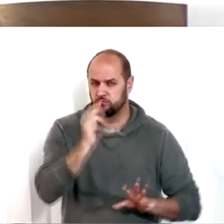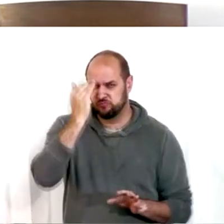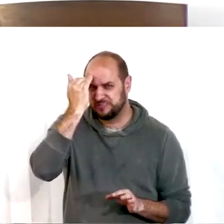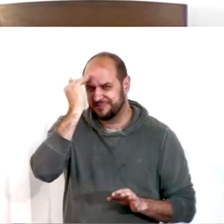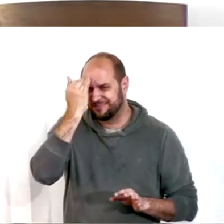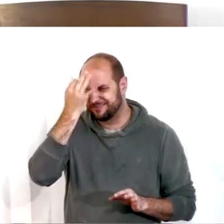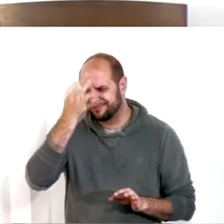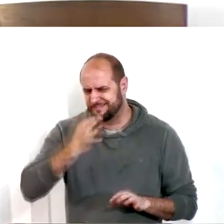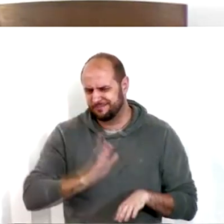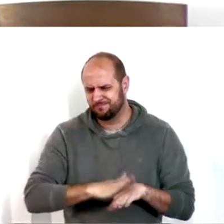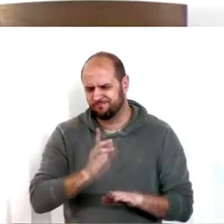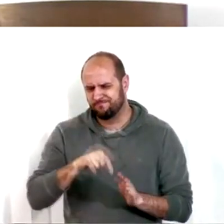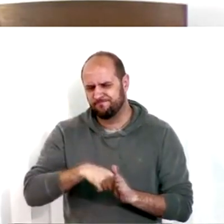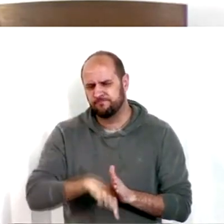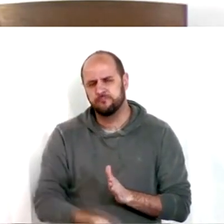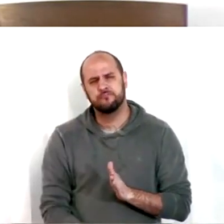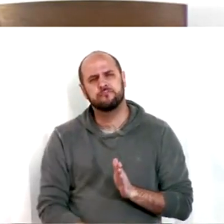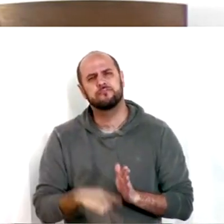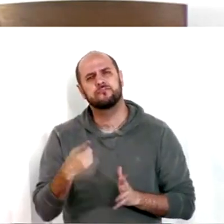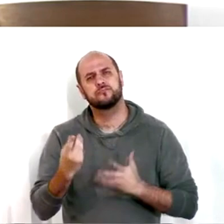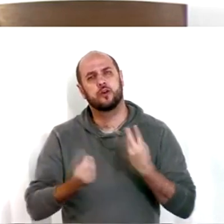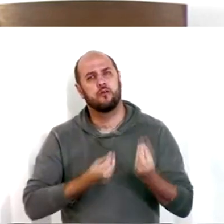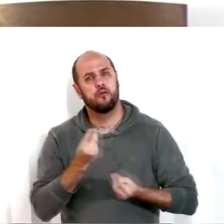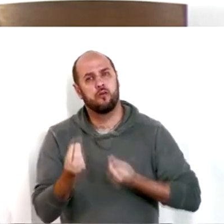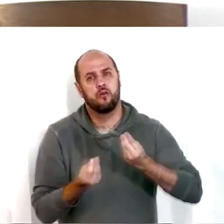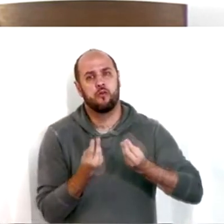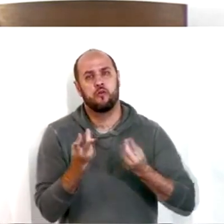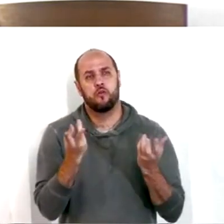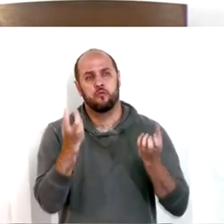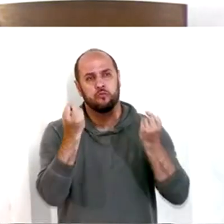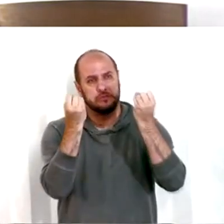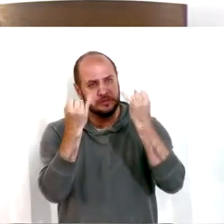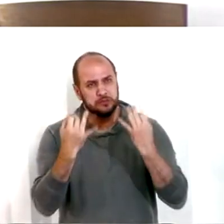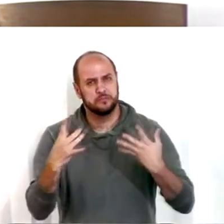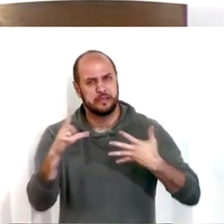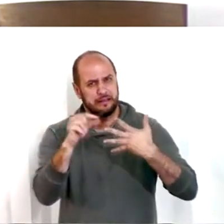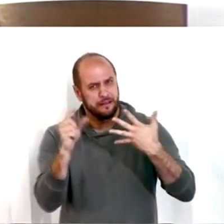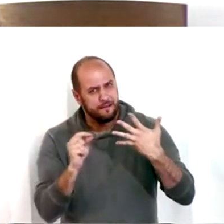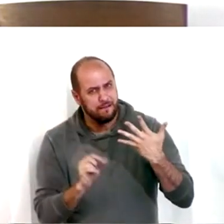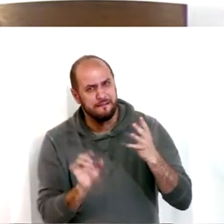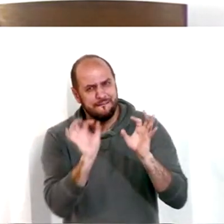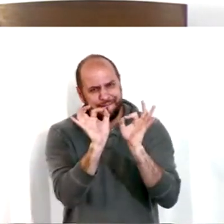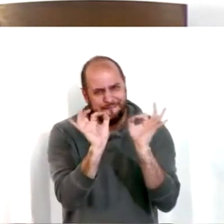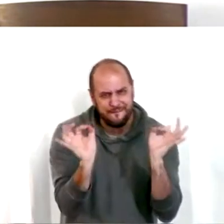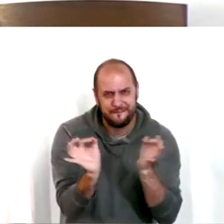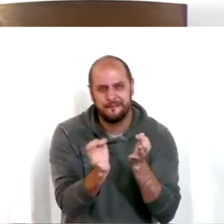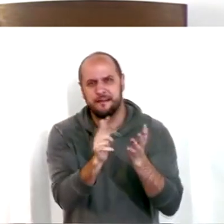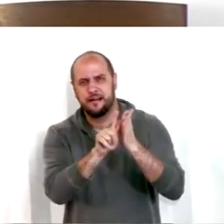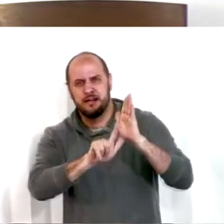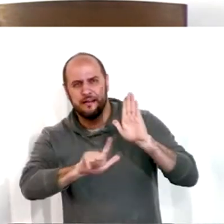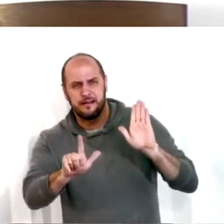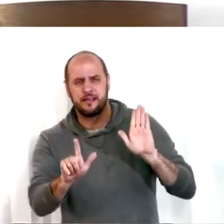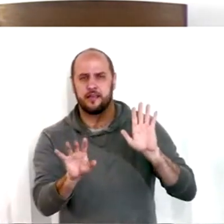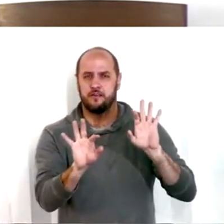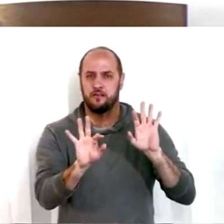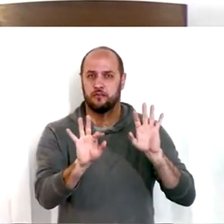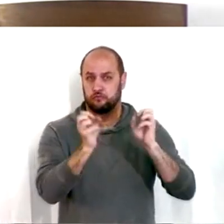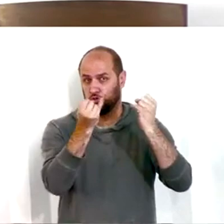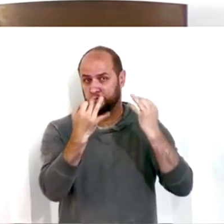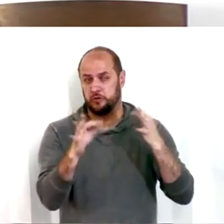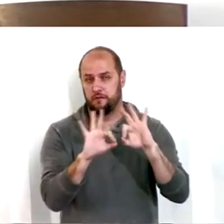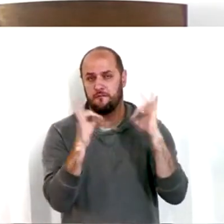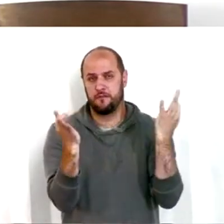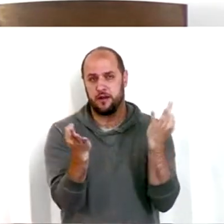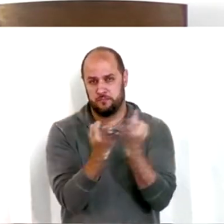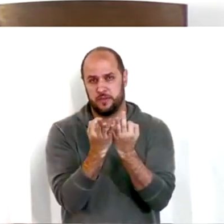um pouco mais profundamente a respeito das implicações da lei mosaica quanto ao tema família, um